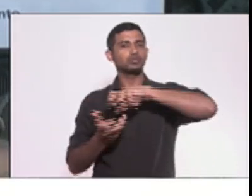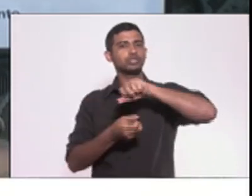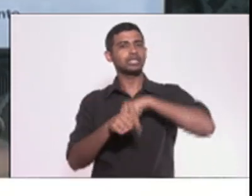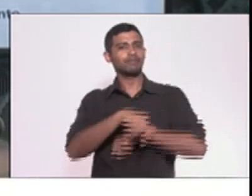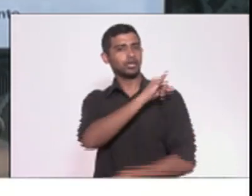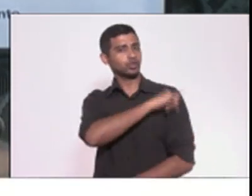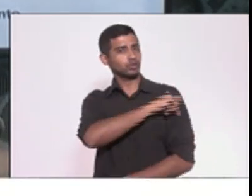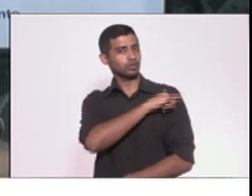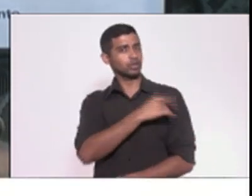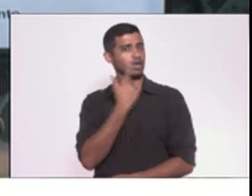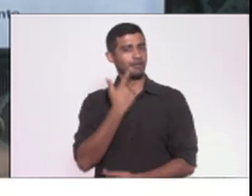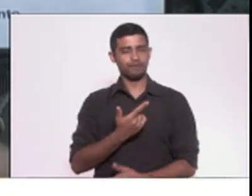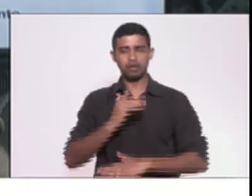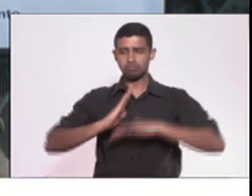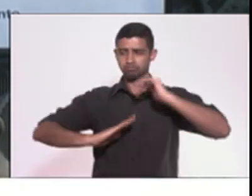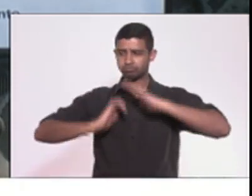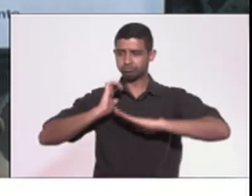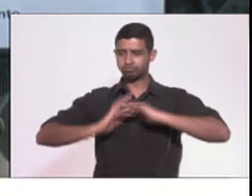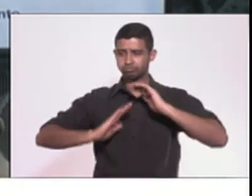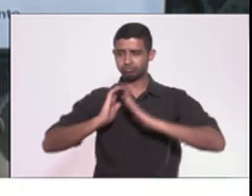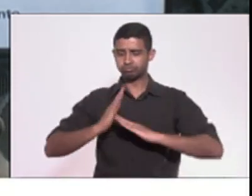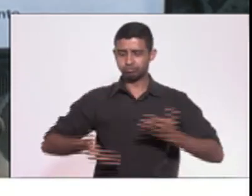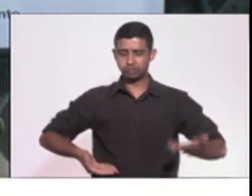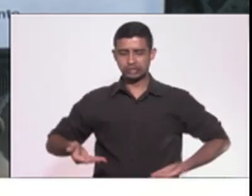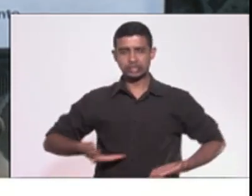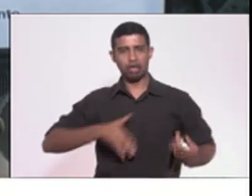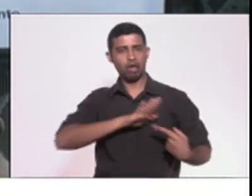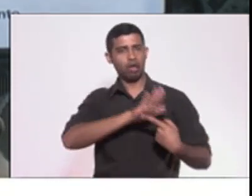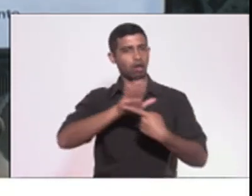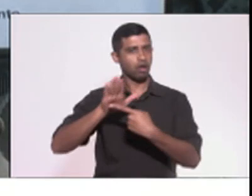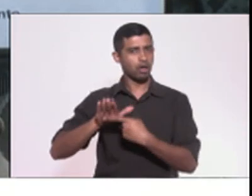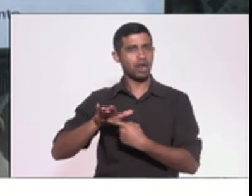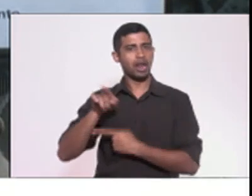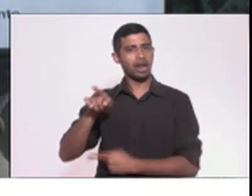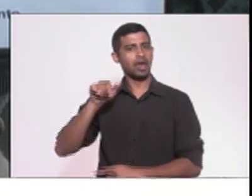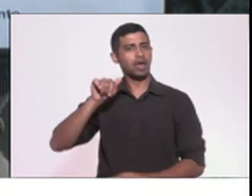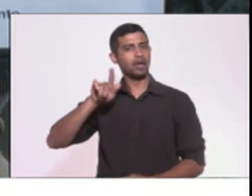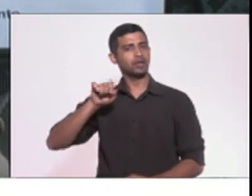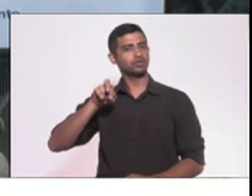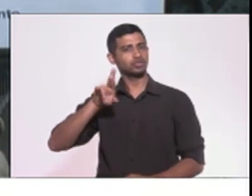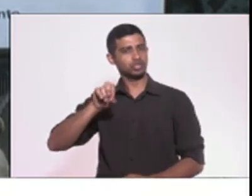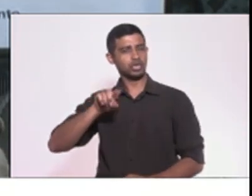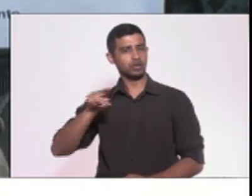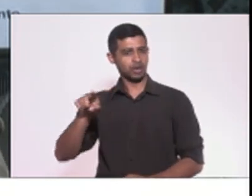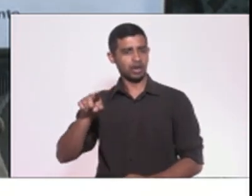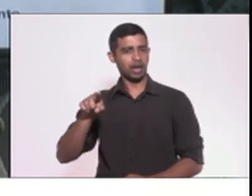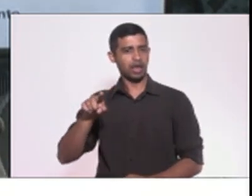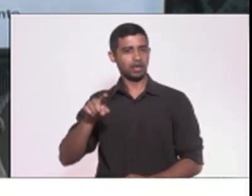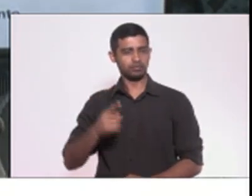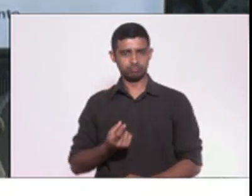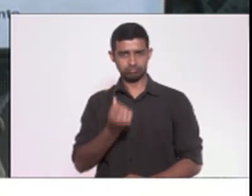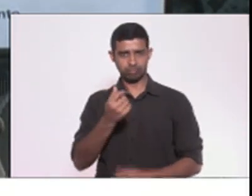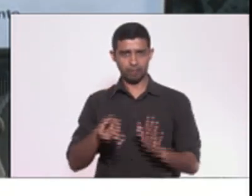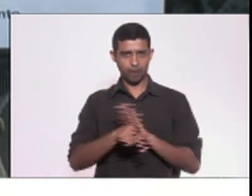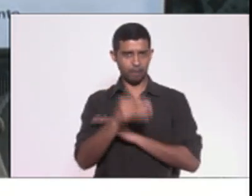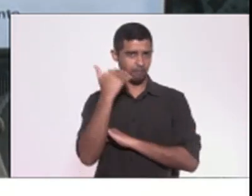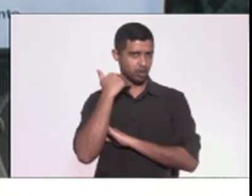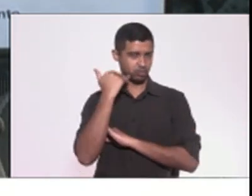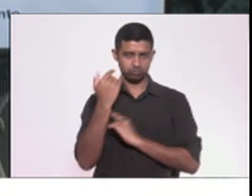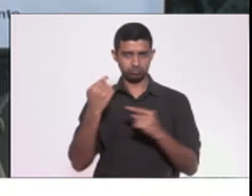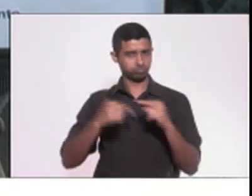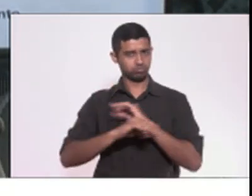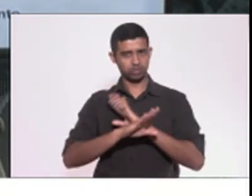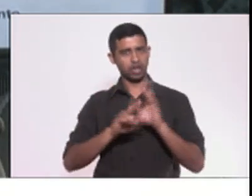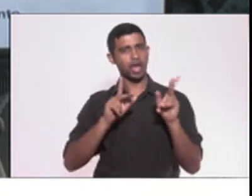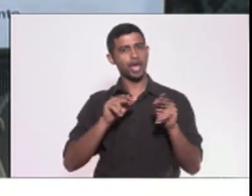com excelência na prestação de serviços. A AGRIO é uma instituição financeira não bancária, assim como